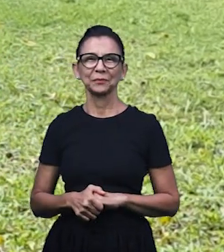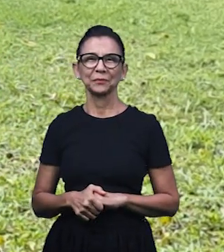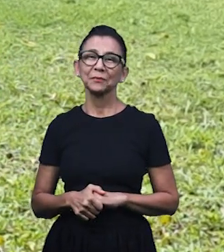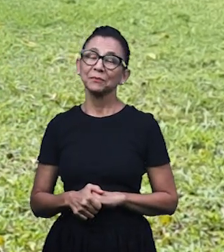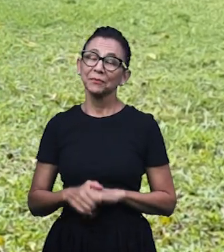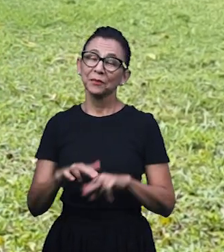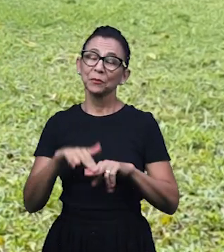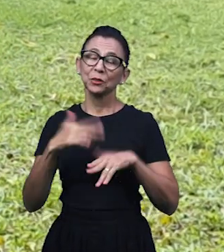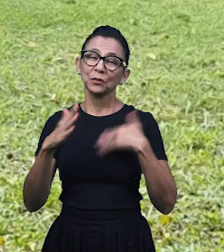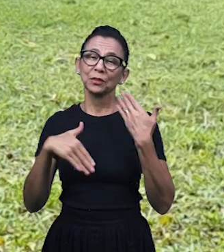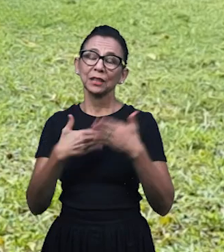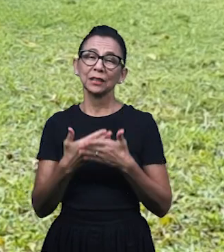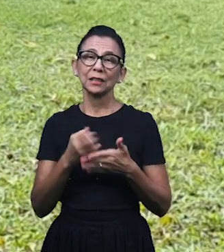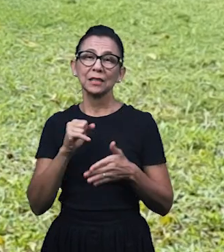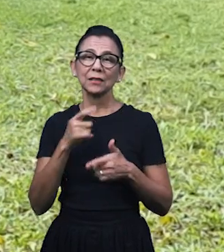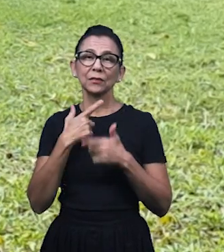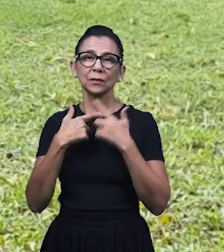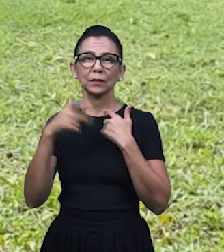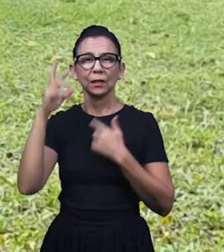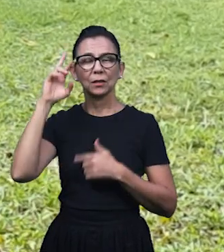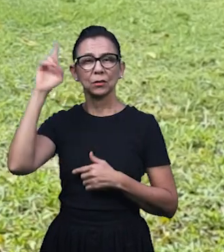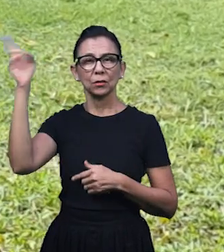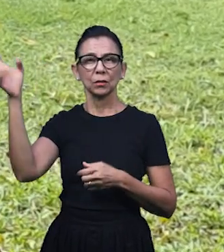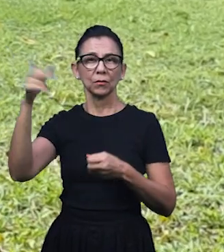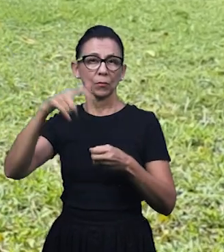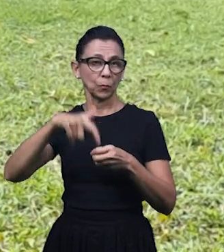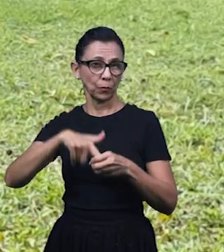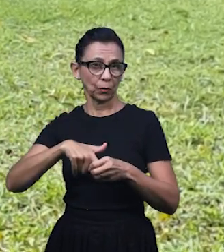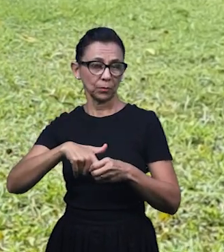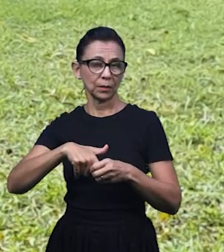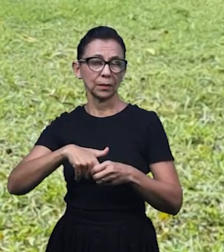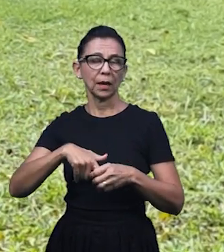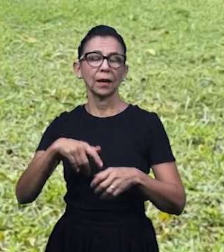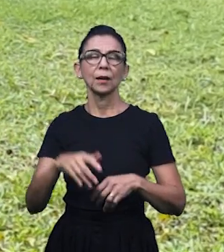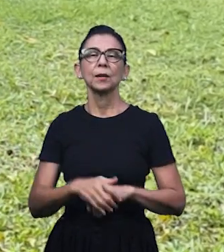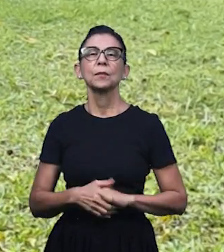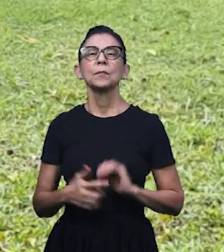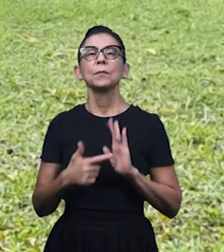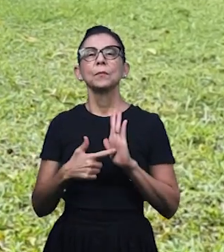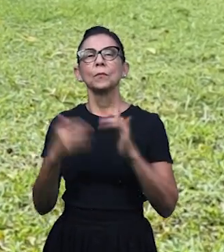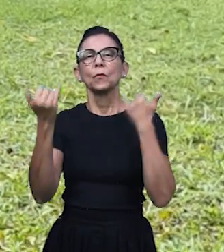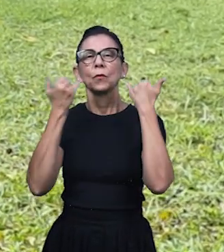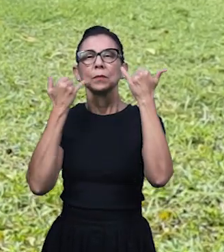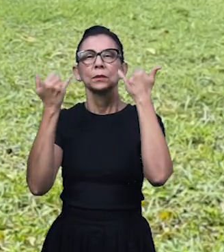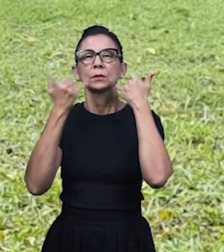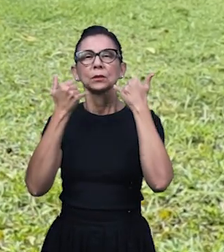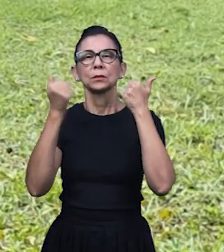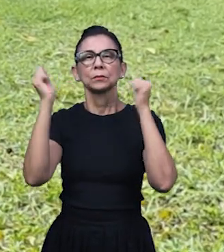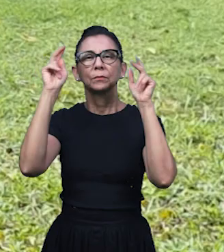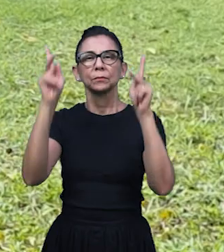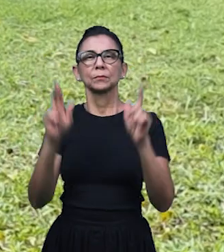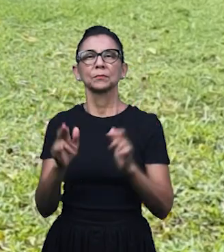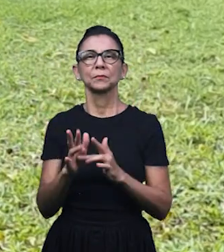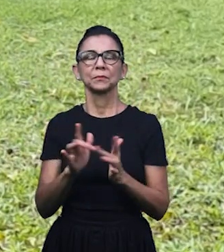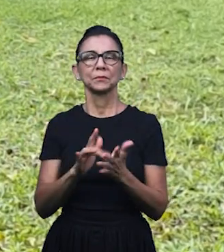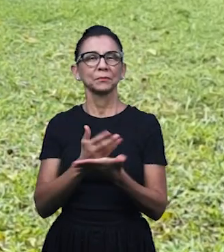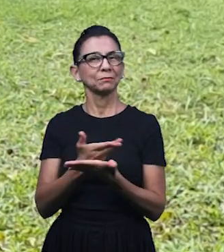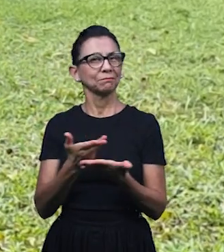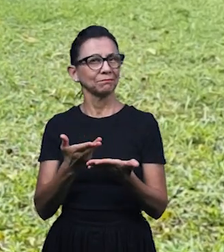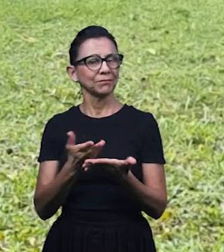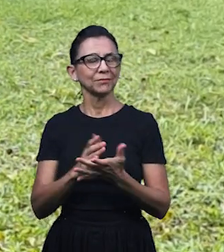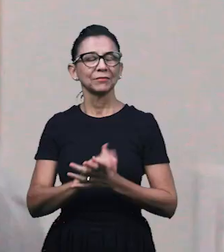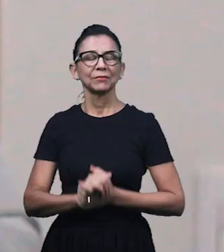Deus permitir, na semana que vem estaremos contando aqui mais bênçãos ainda em nome de Jesus. A paz do Senhor Jesus